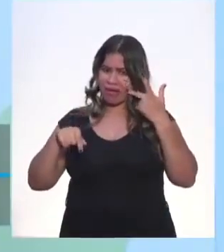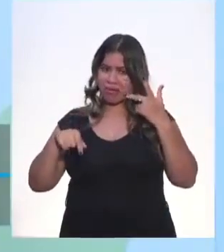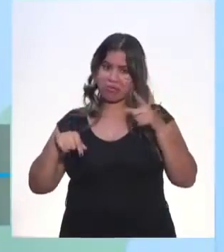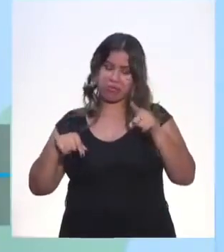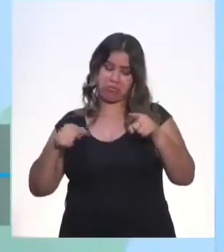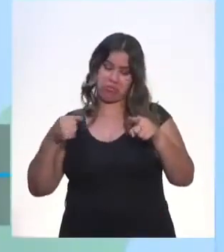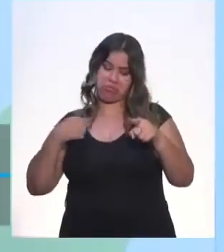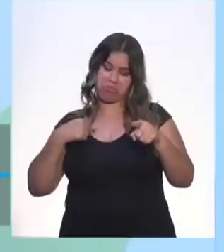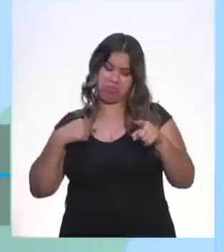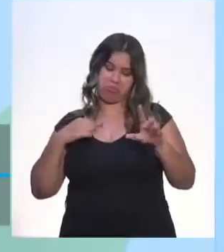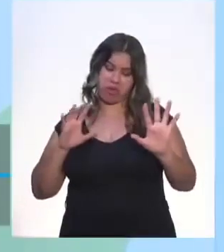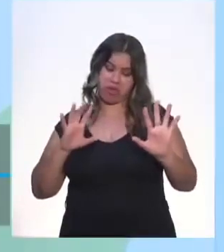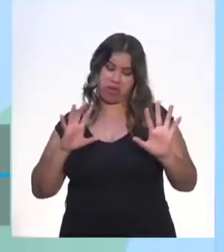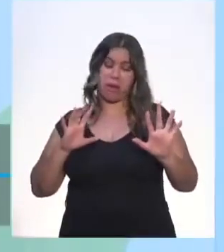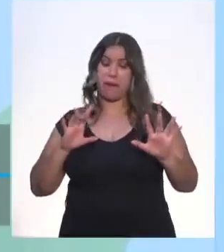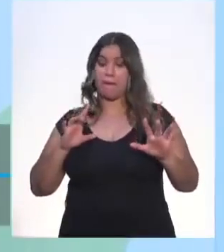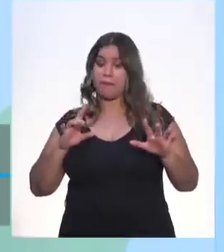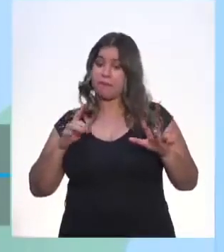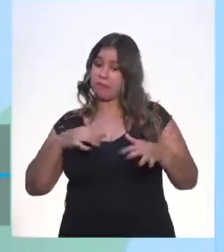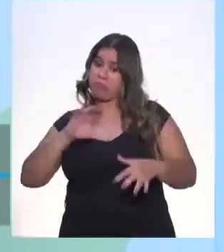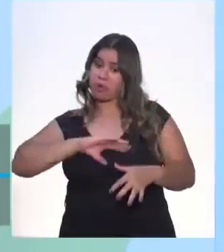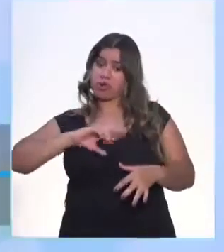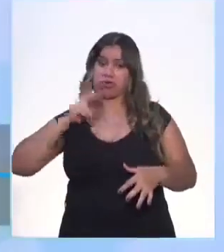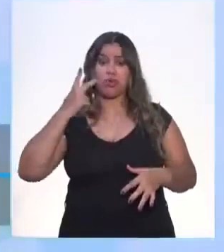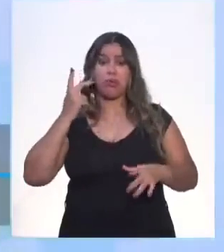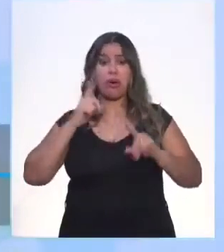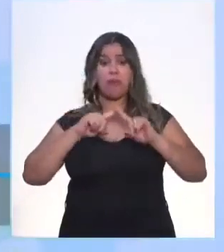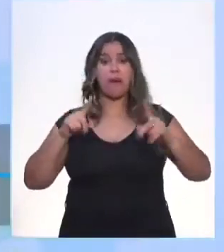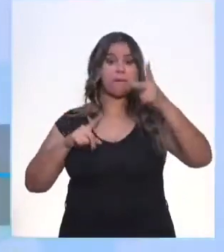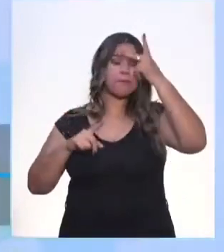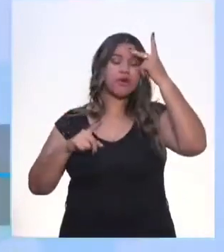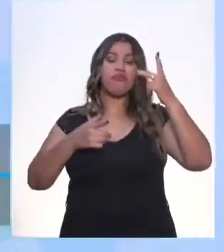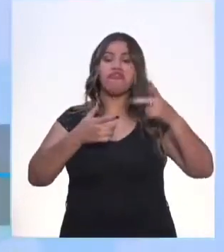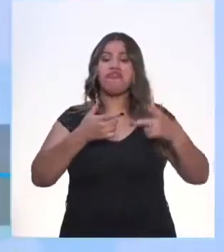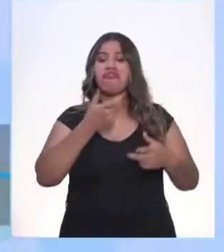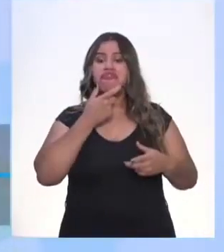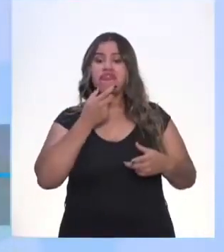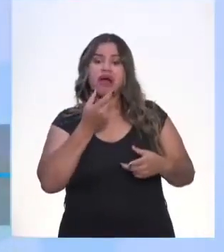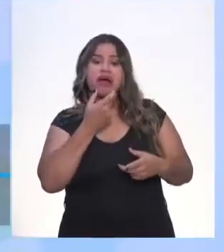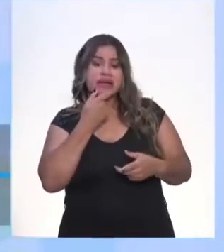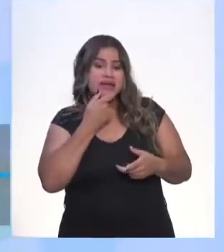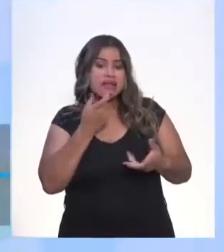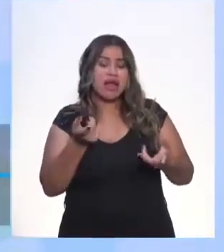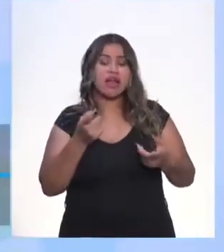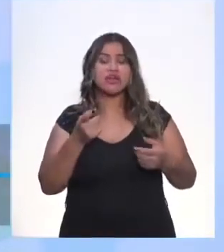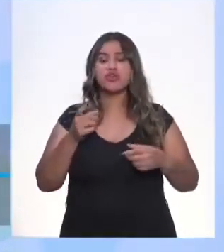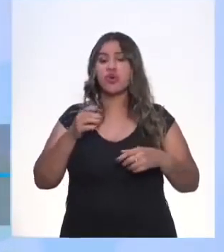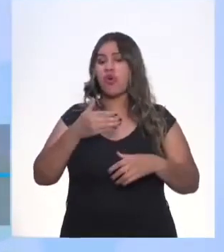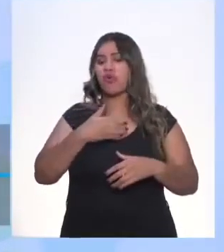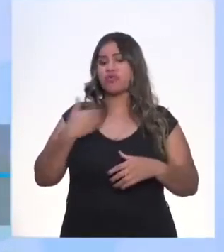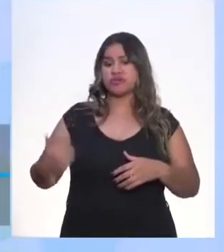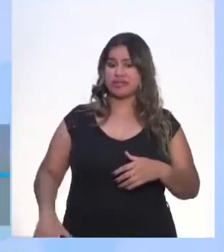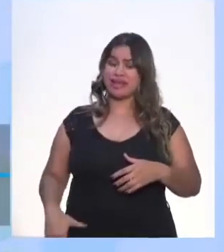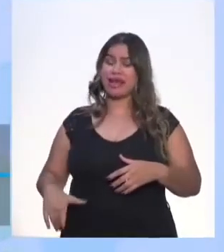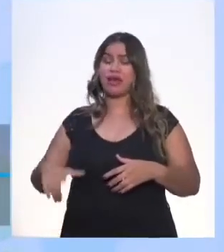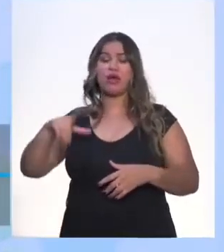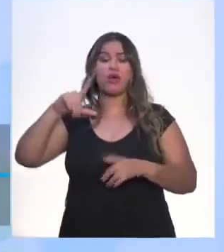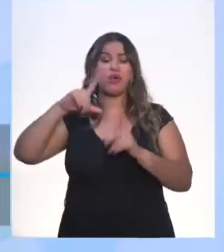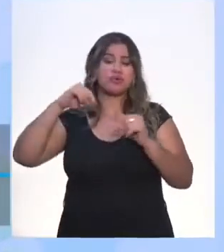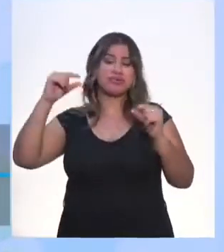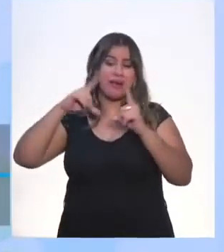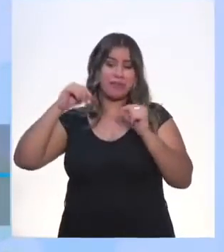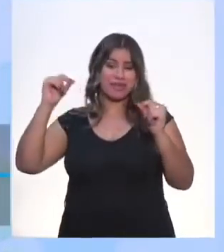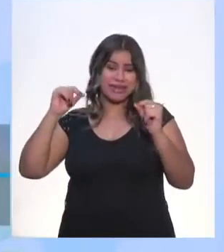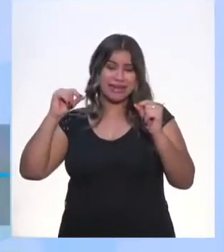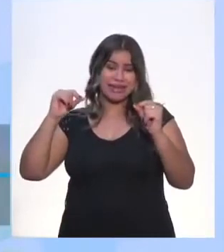ser, mas para quem fala inglês a vida inteira não é não. Não é, e para quem fala chinês e para quem fala japonês, porque a língua